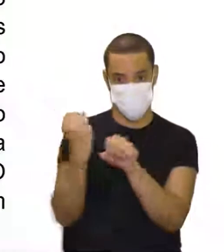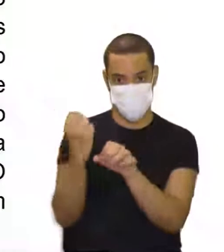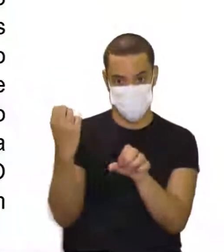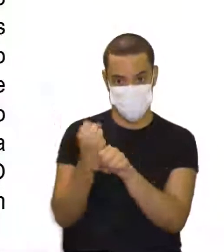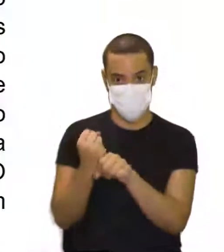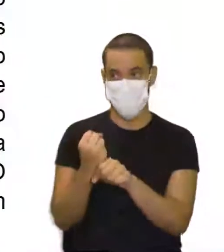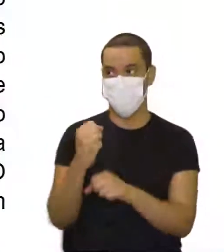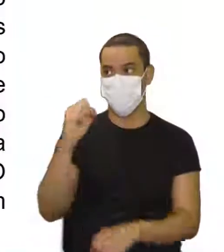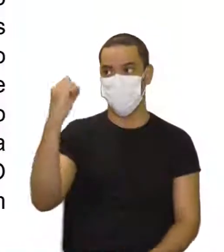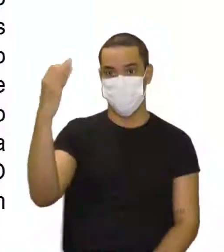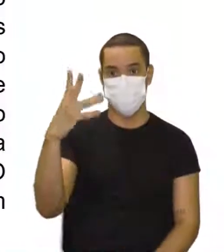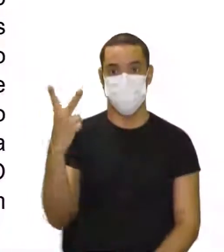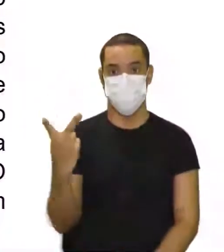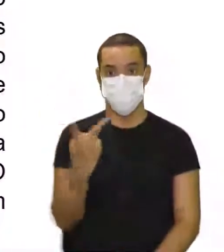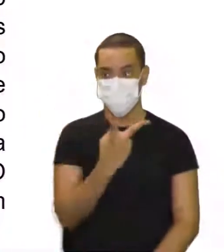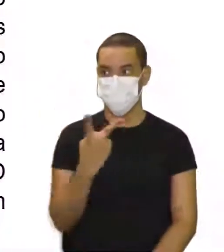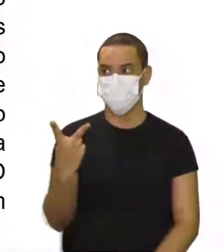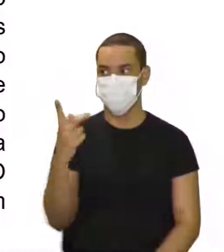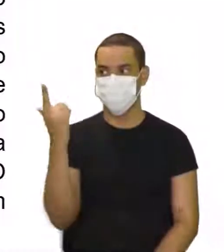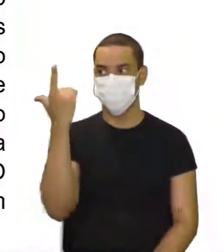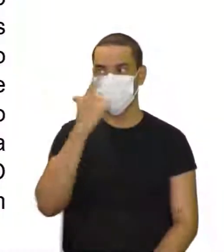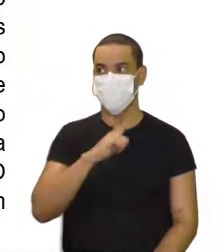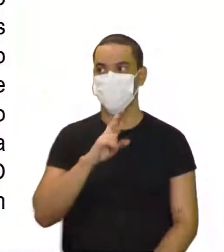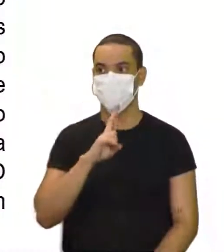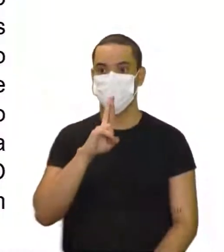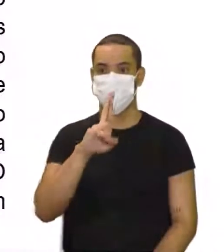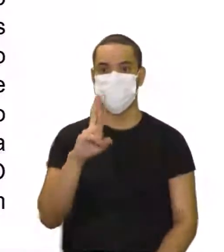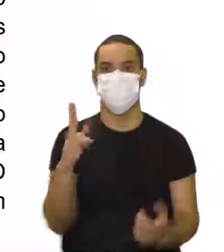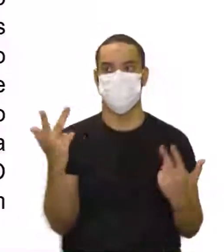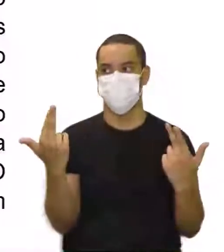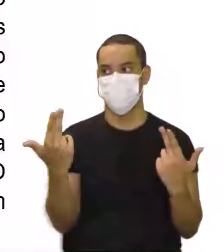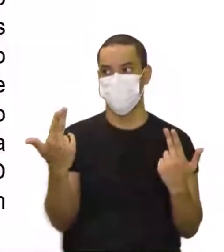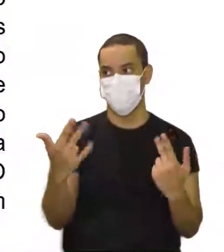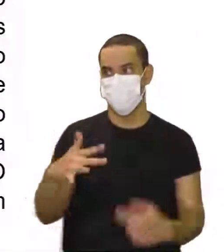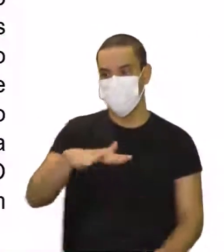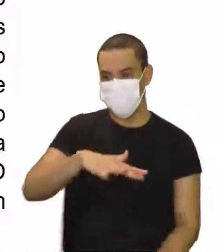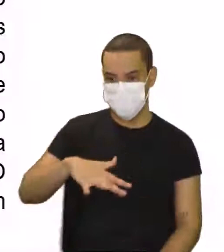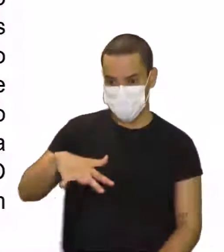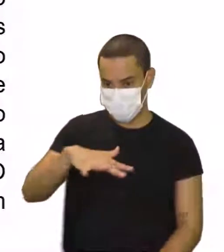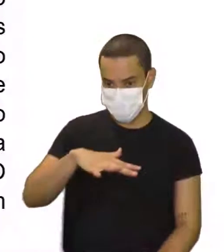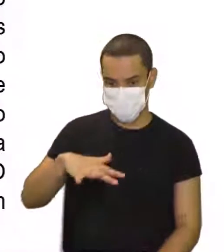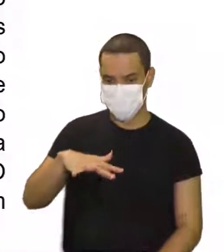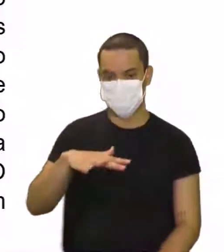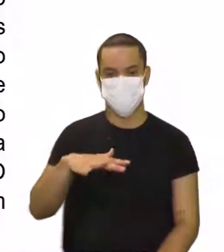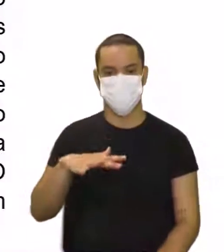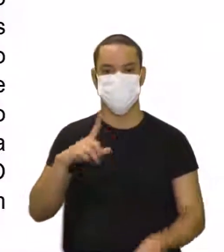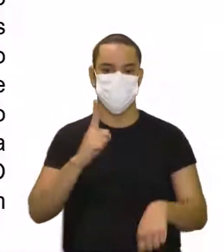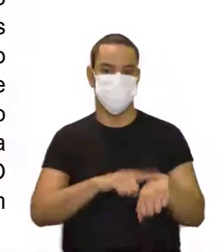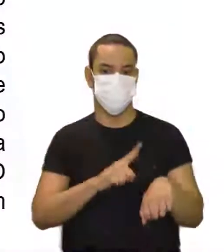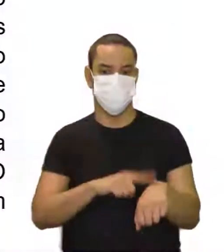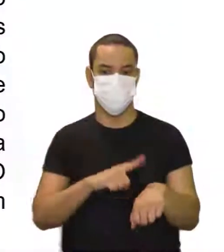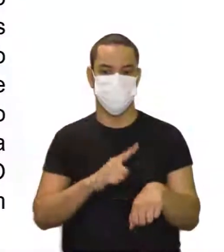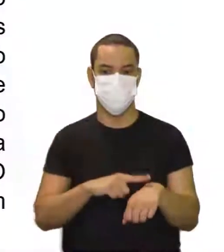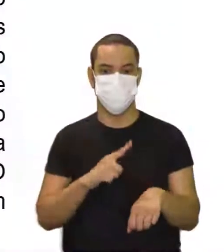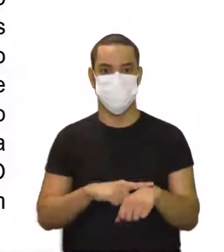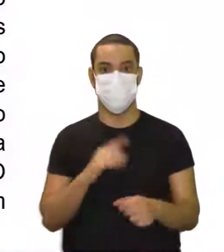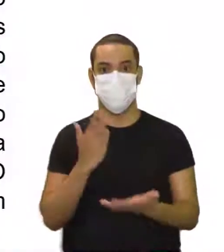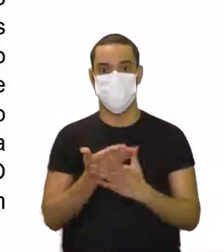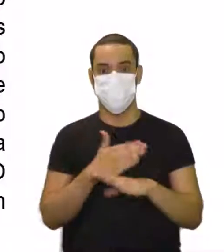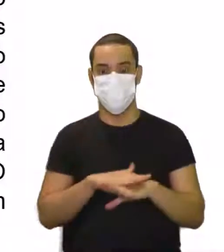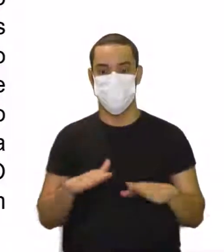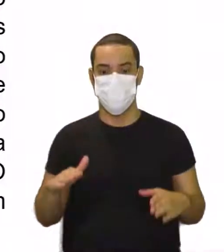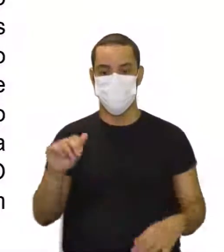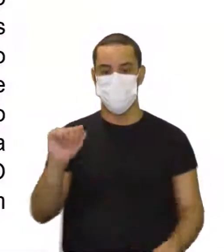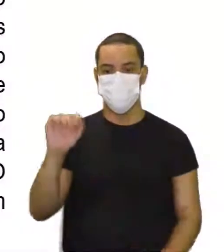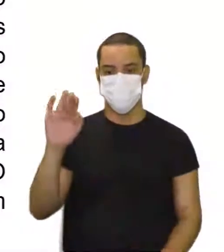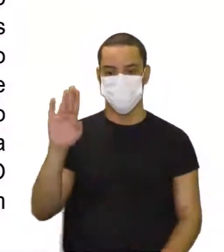os dois chegariam ao mesmo resultado. O espaço e o tempo deixam de ser absolutos e passam a